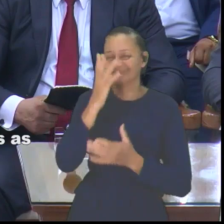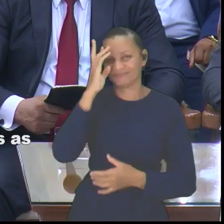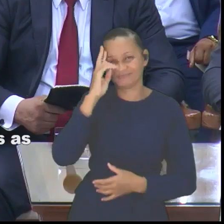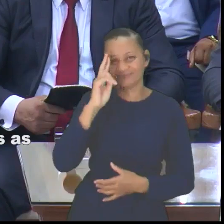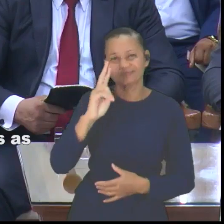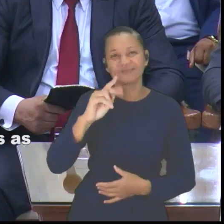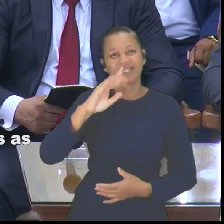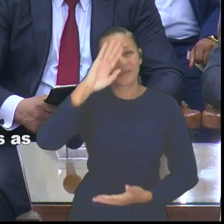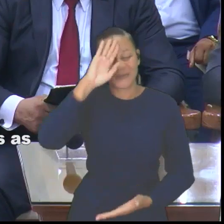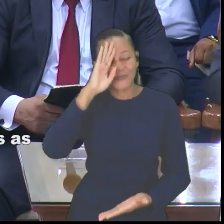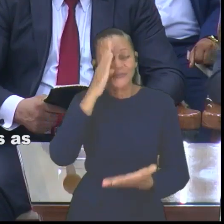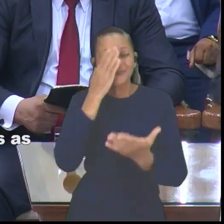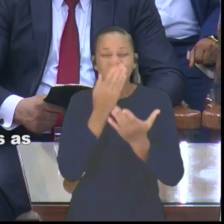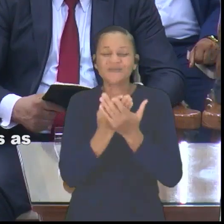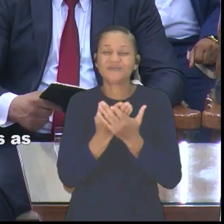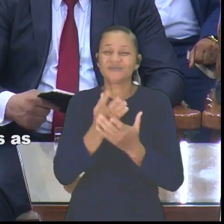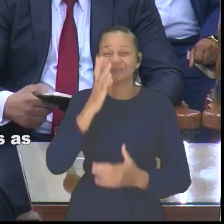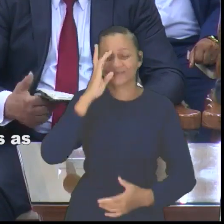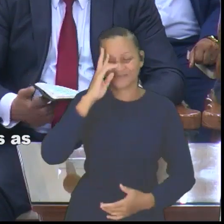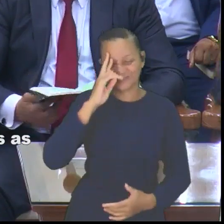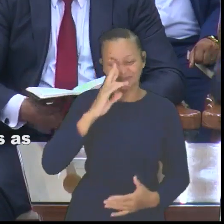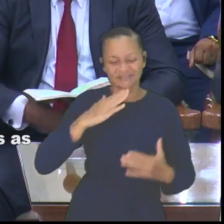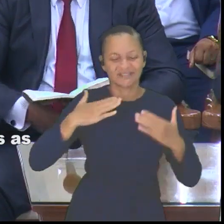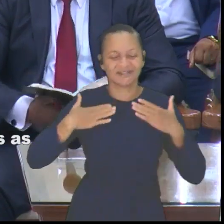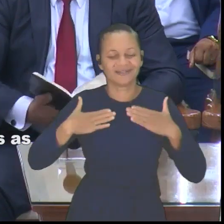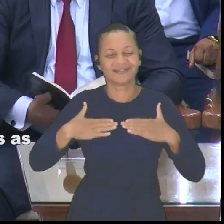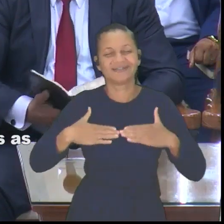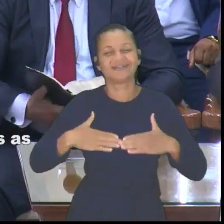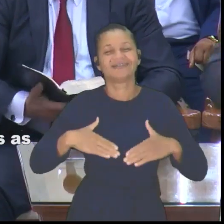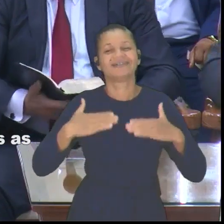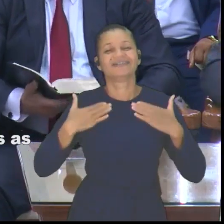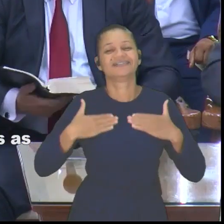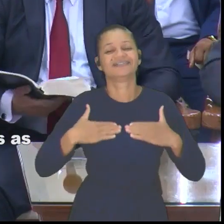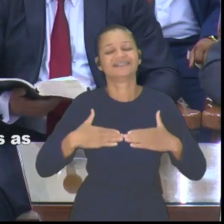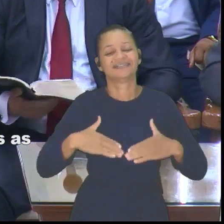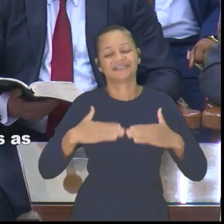Quem confia no Senhor, descansa nele.